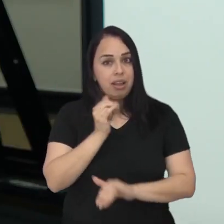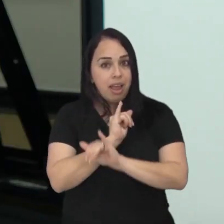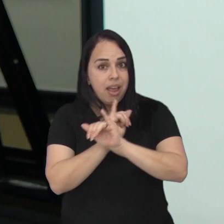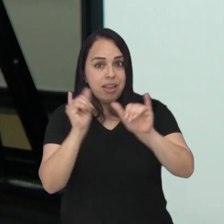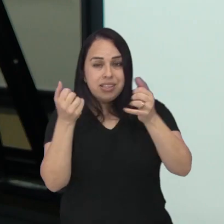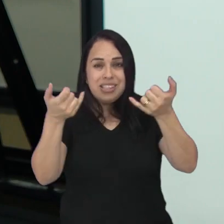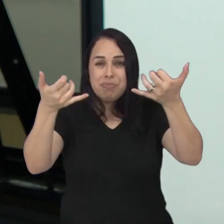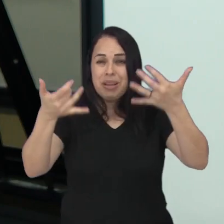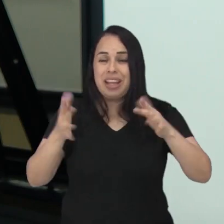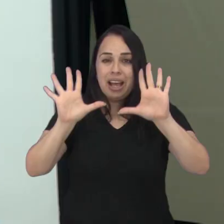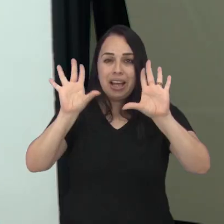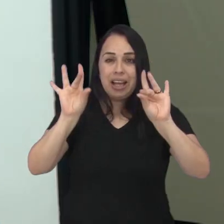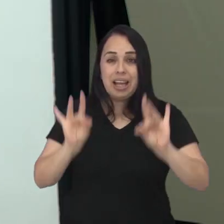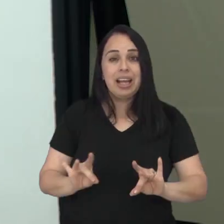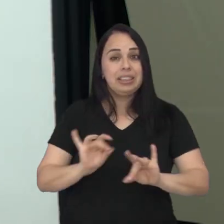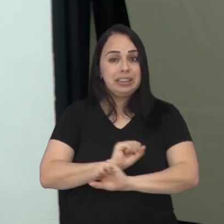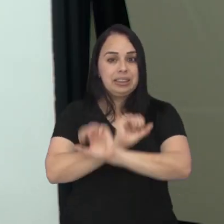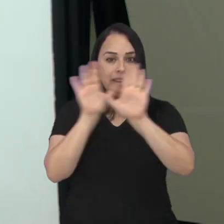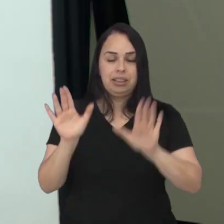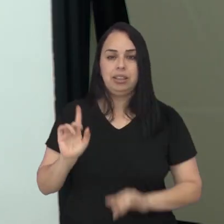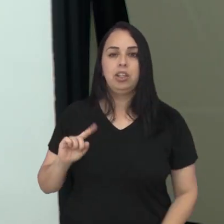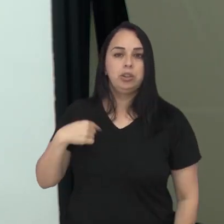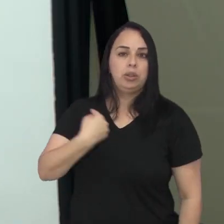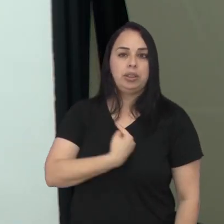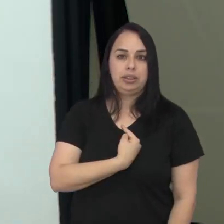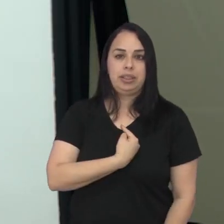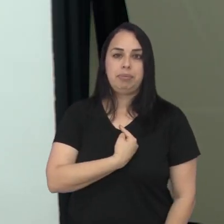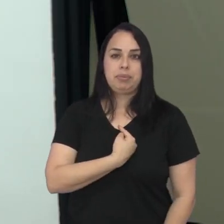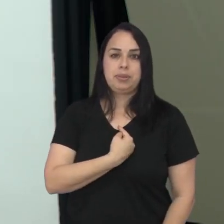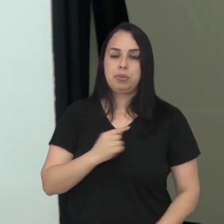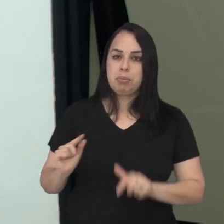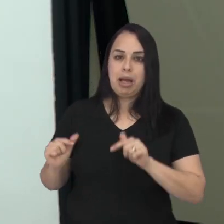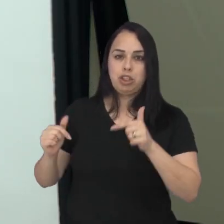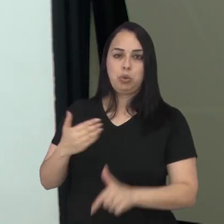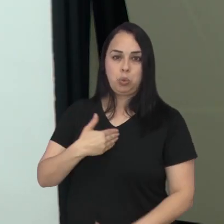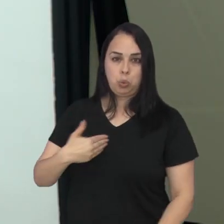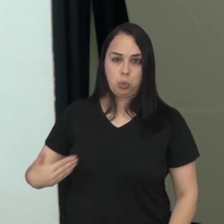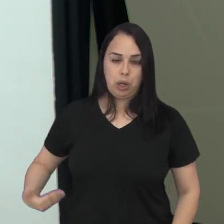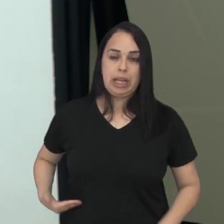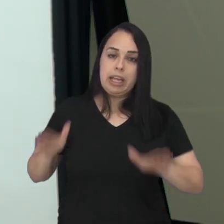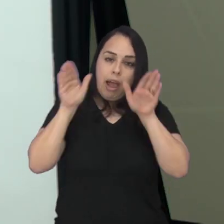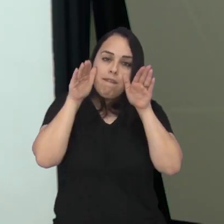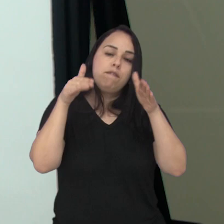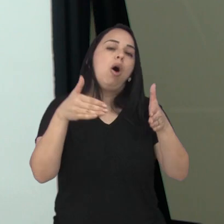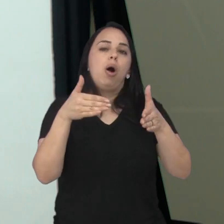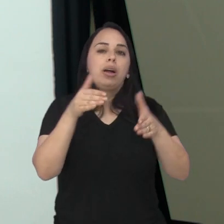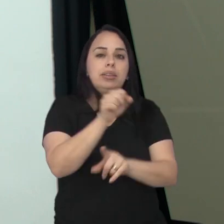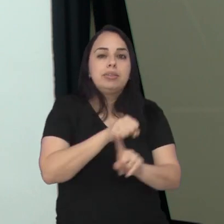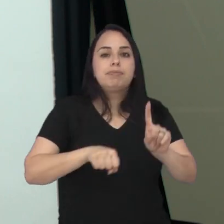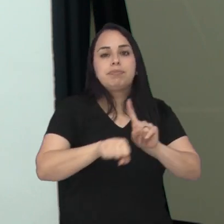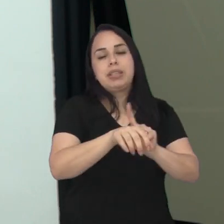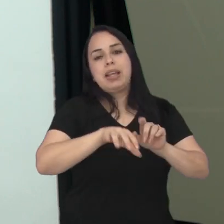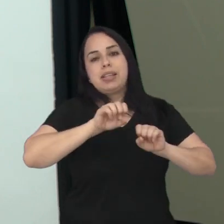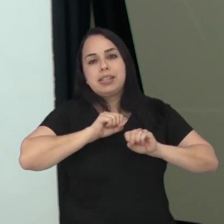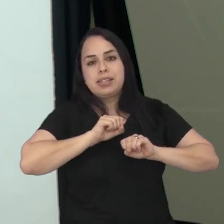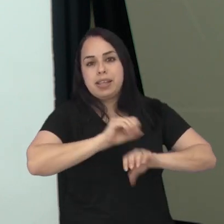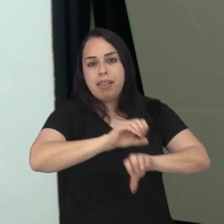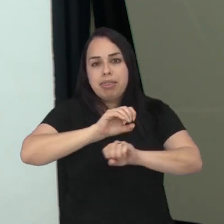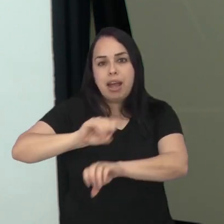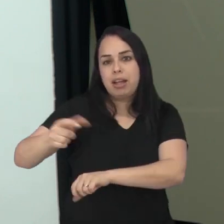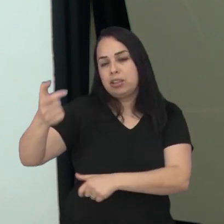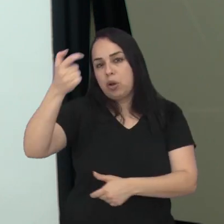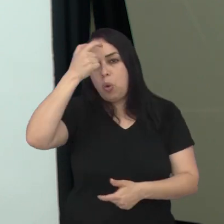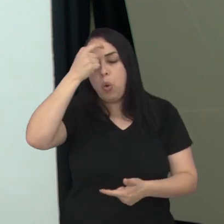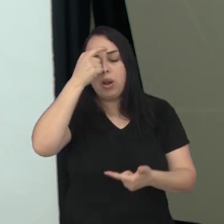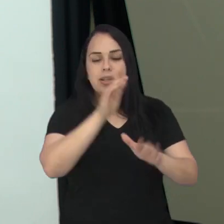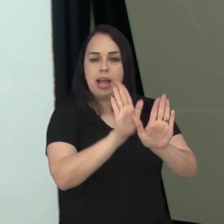a população esse conhecimento. Então, acho que a gente tem essa política pública voltada para a população, para a sociedade, né,